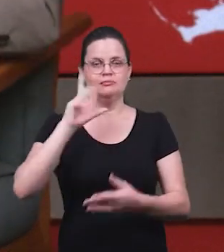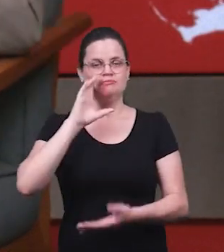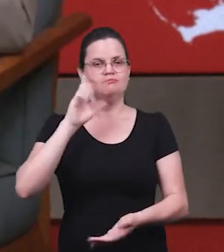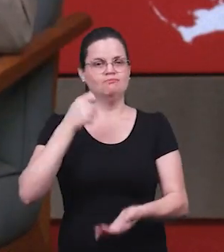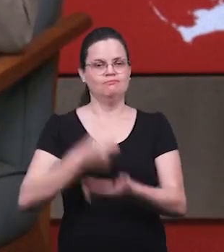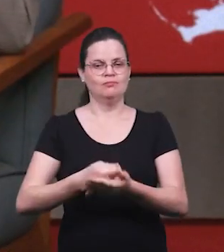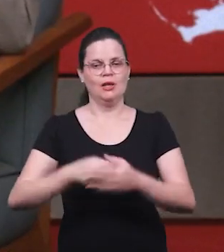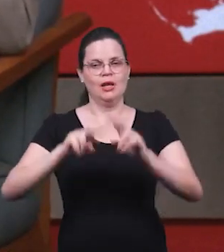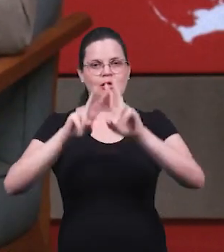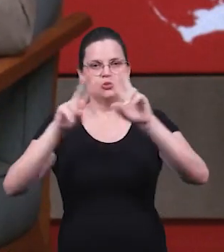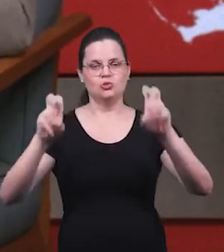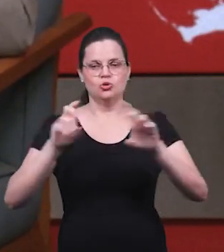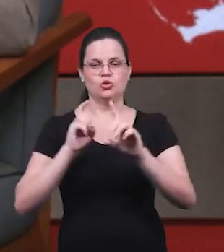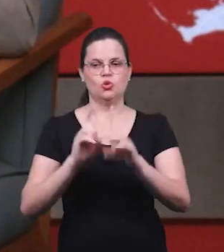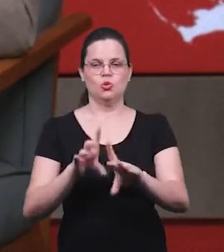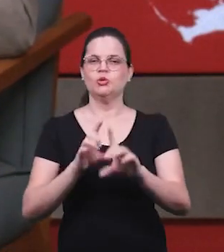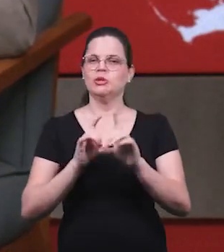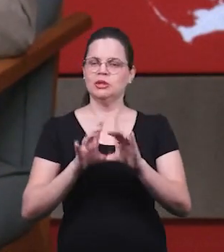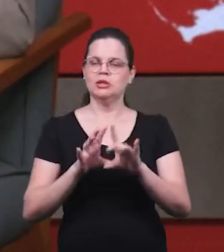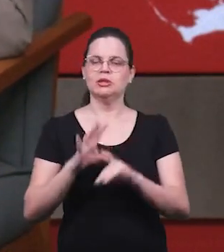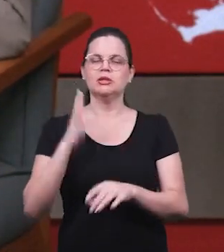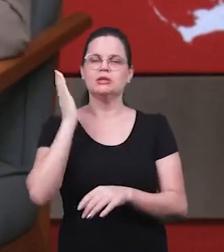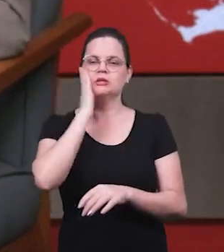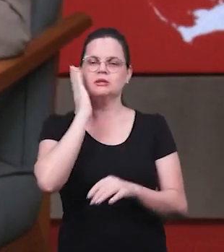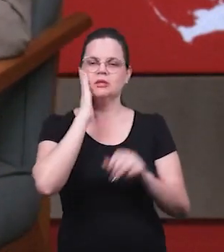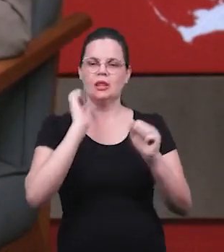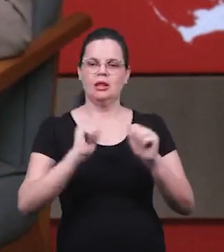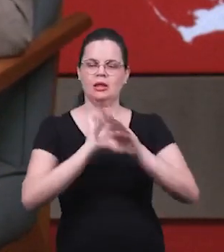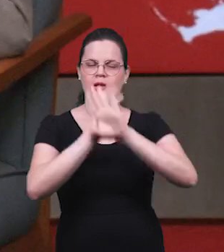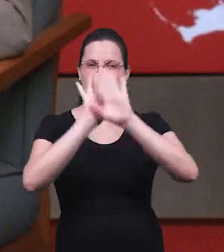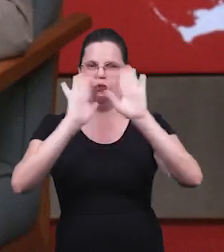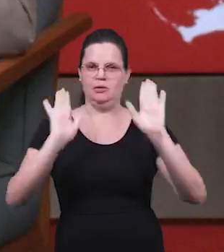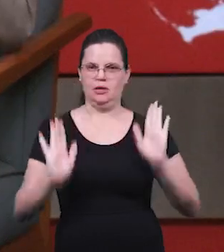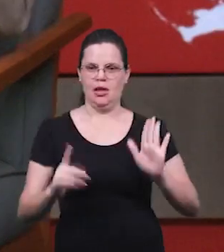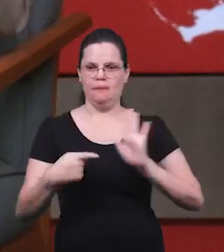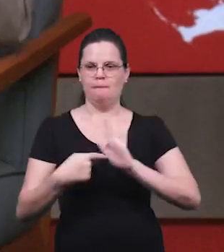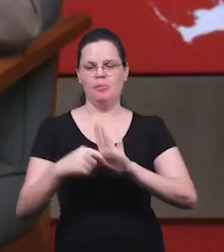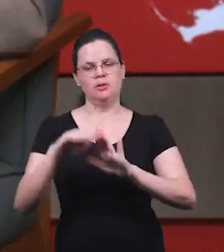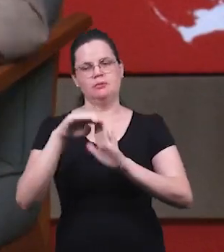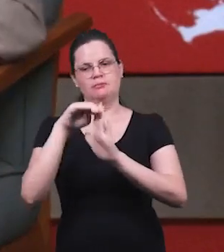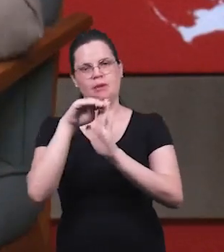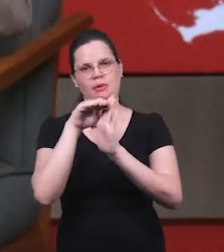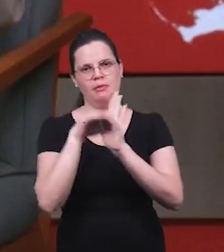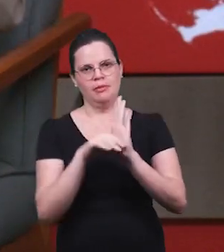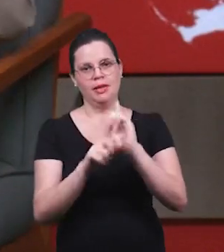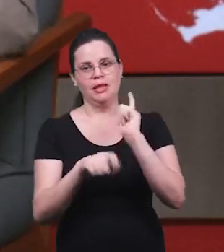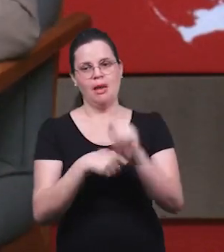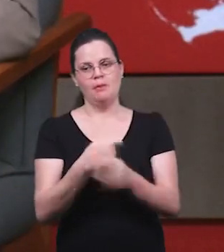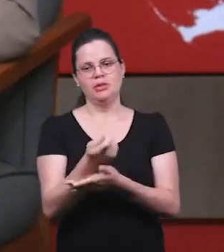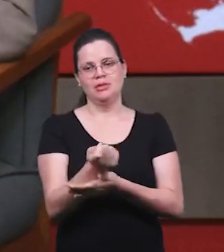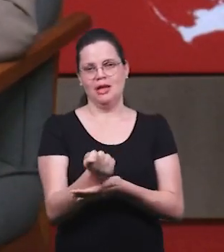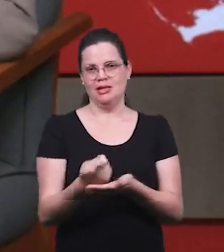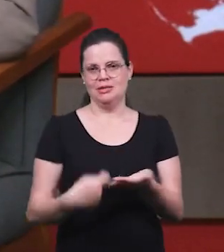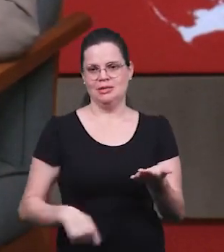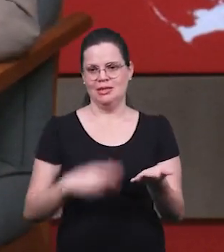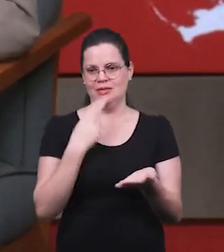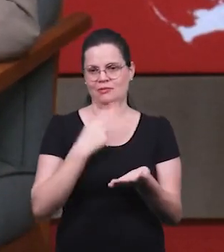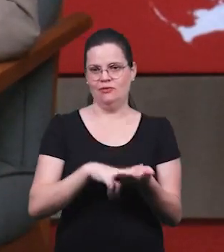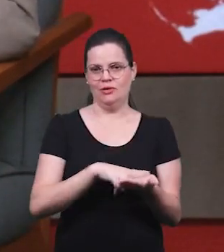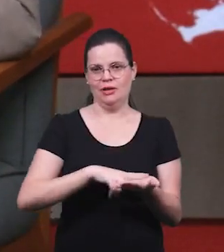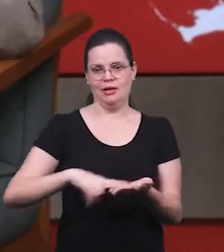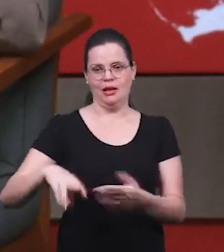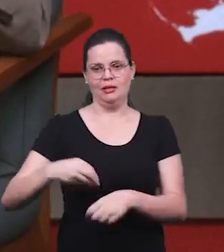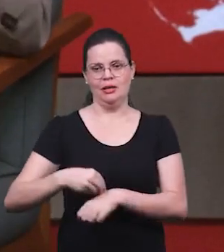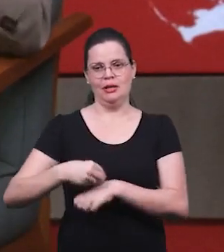conceito doutrinário que ele expõe e depois expõe nas cartas, principalmente na carta